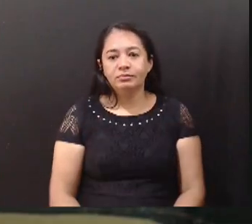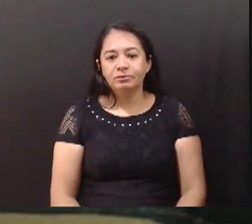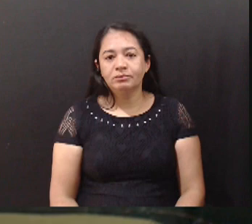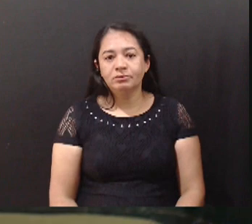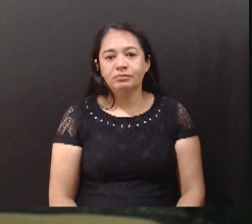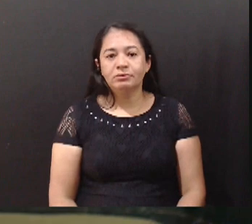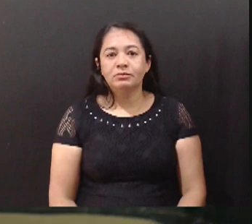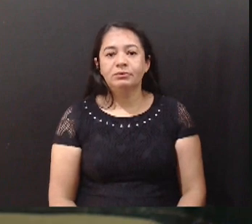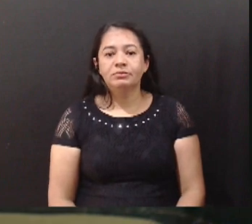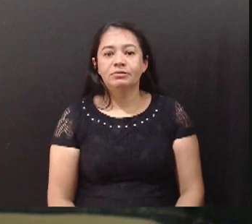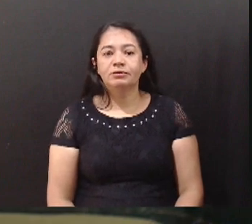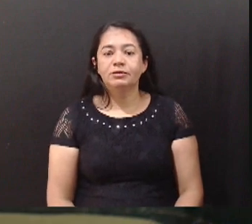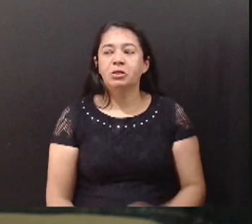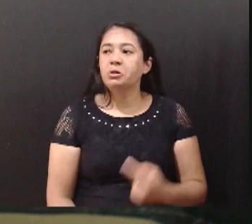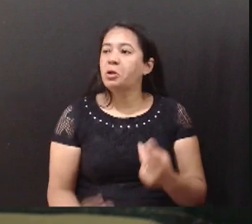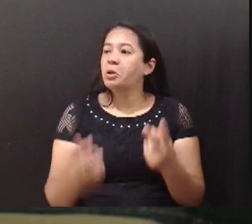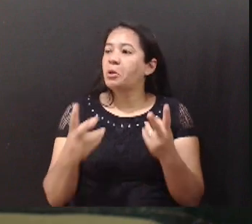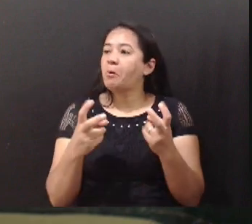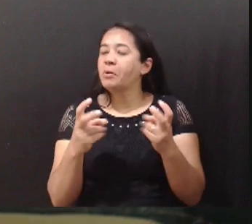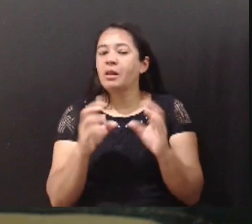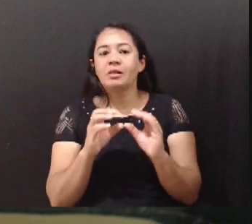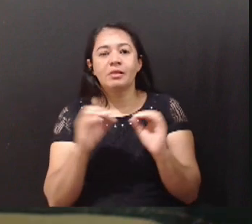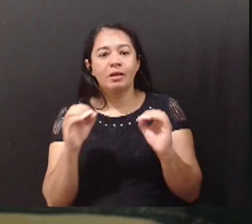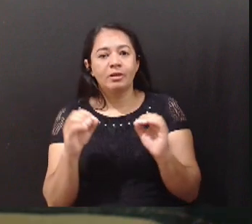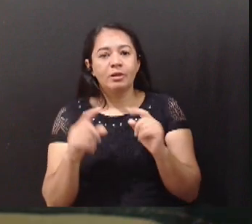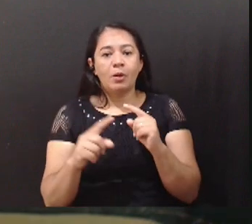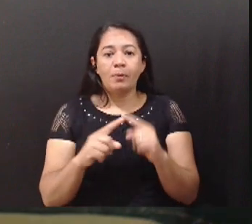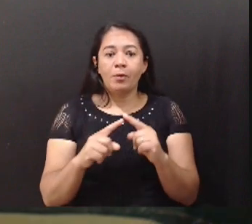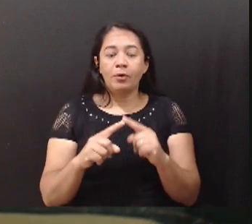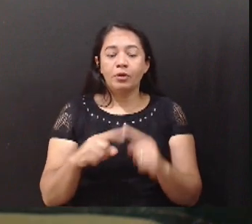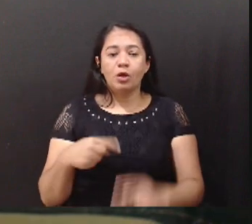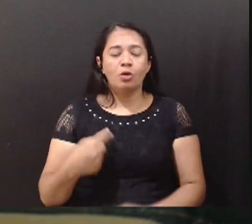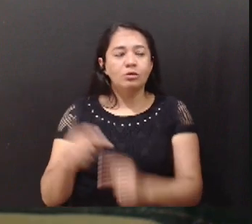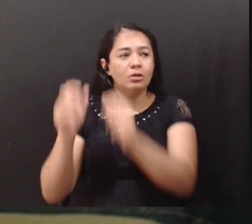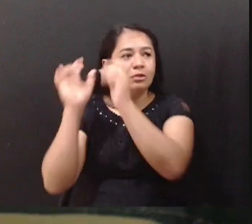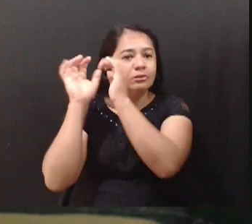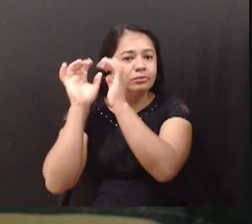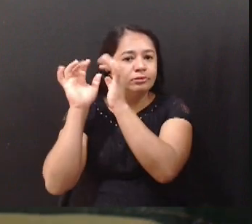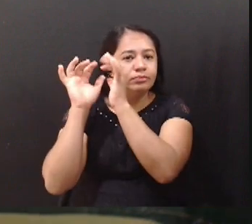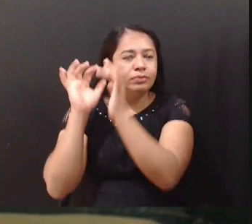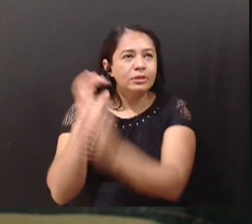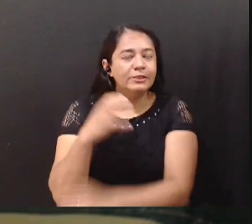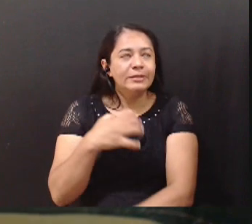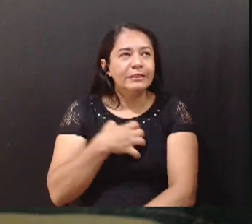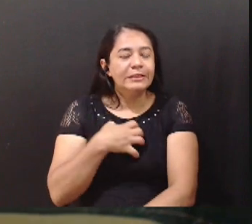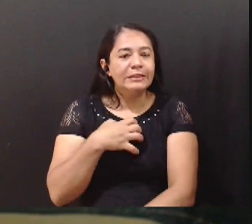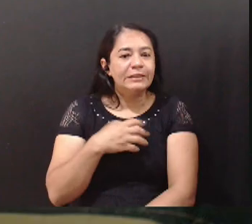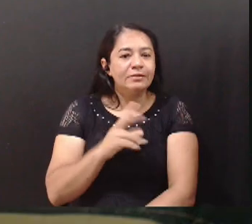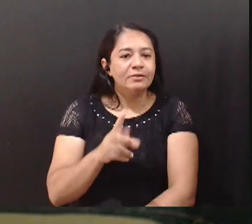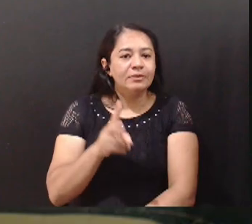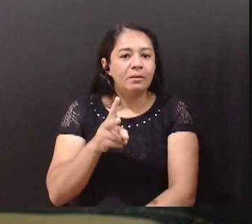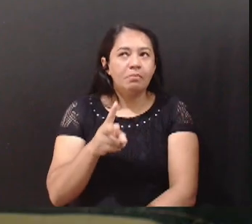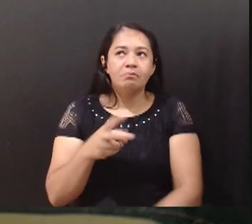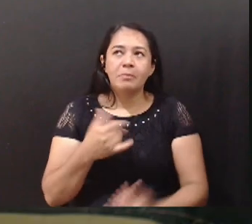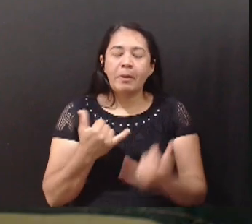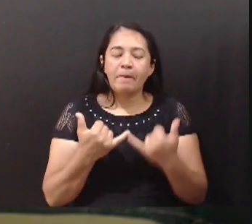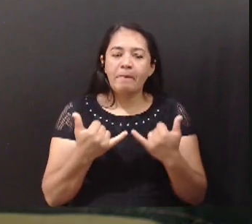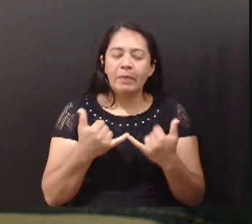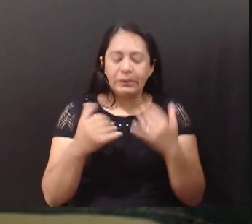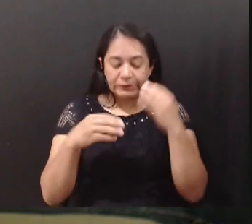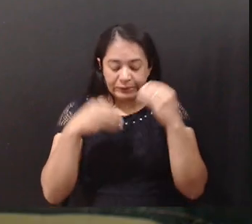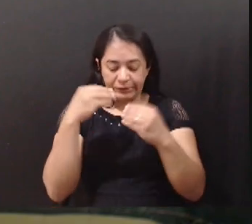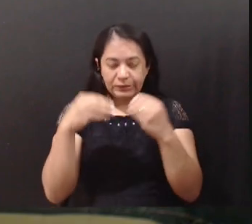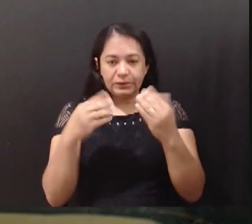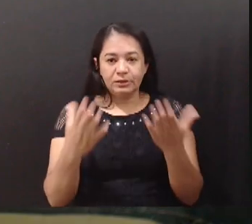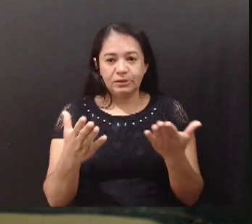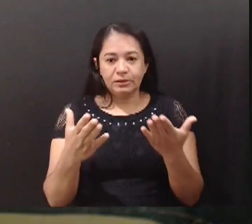está nem percebendo, né? Porque o nosso cérebro insiste em senti-las, mesmo quando parecem bagunçar tudo. E porque